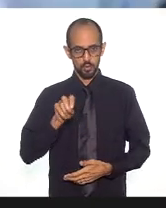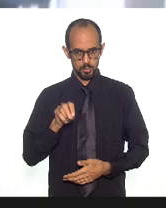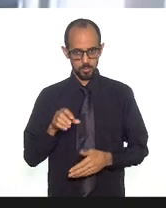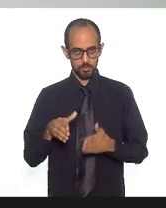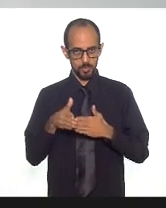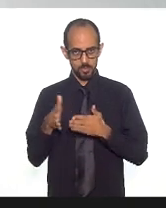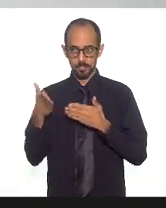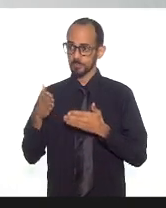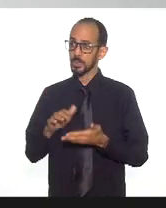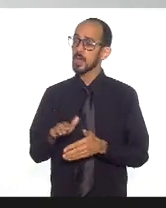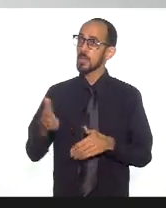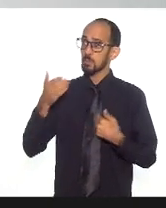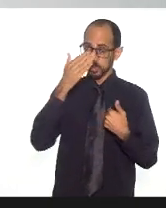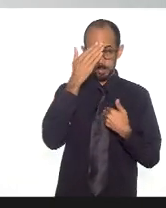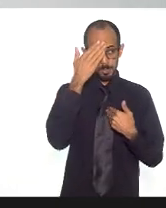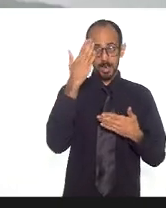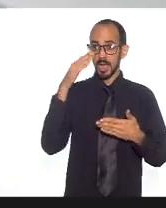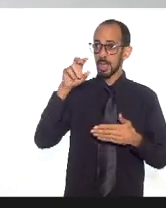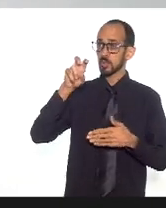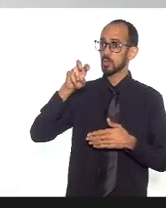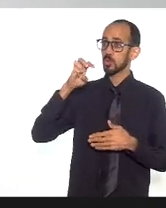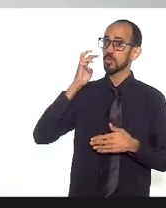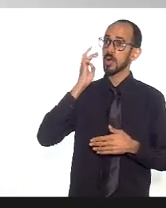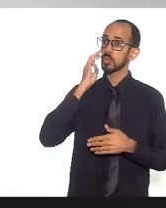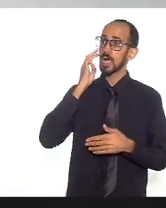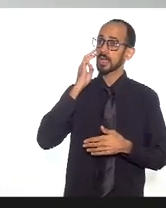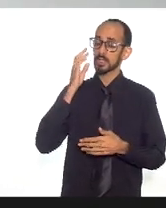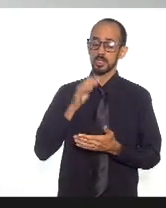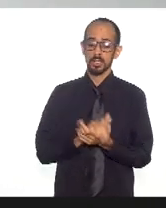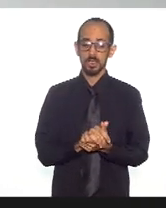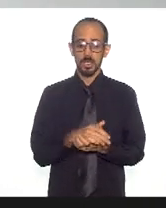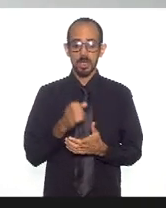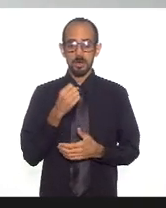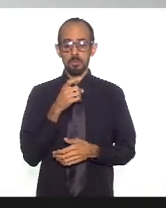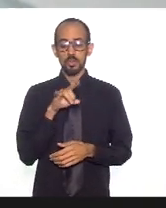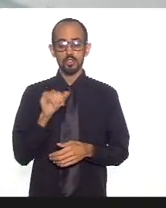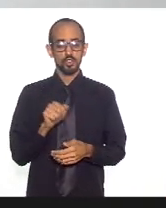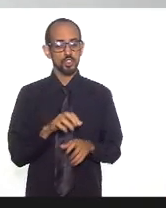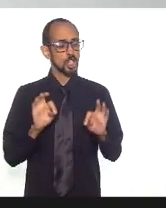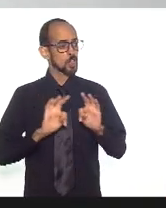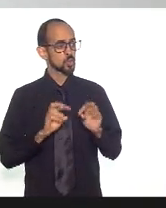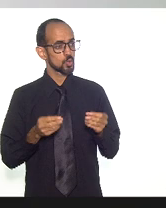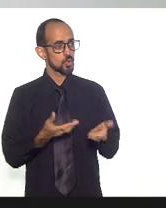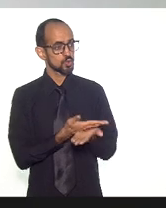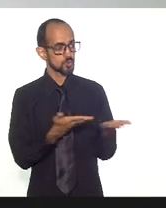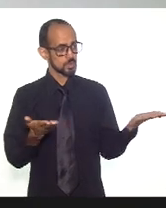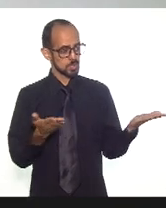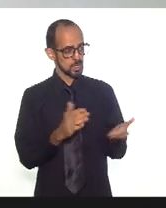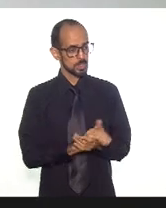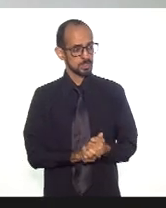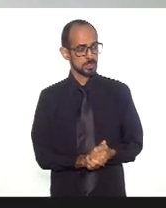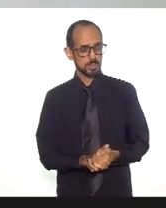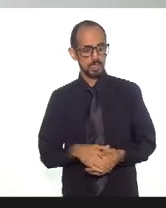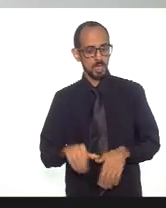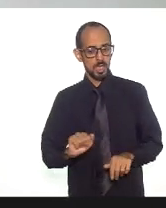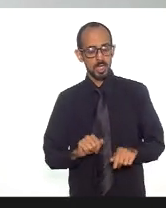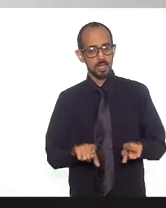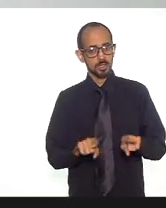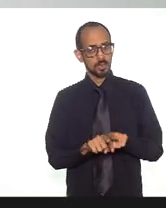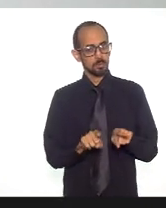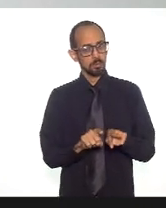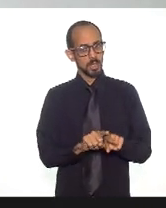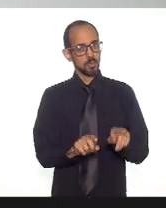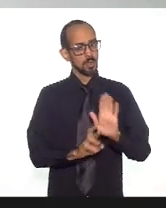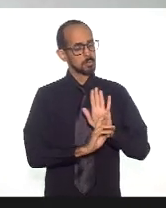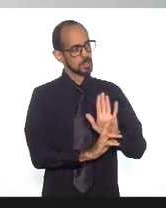Obrigado, deputado Valdeque. Bom dia a todas e todos. na figura do subsecretário